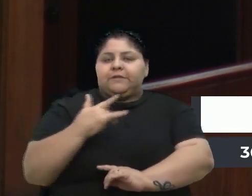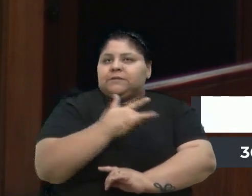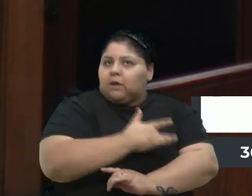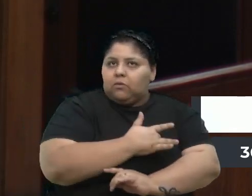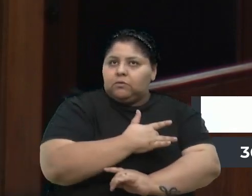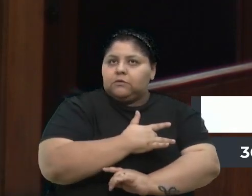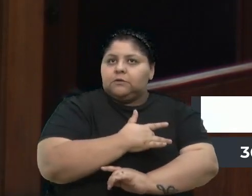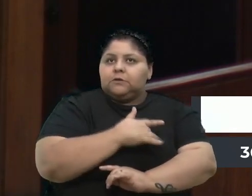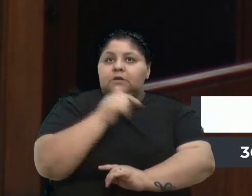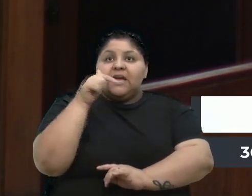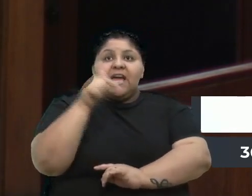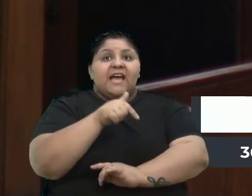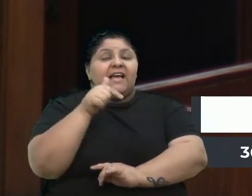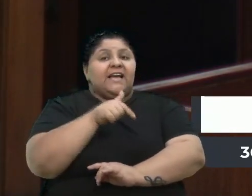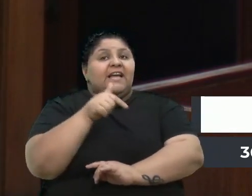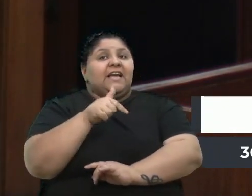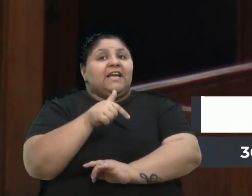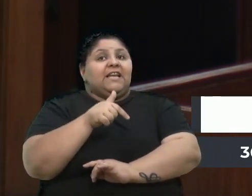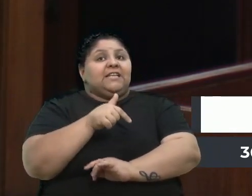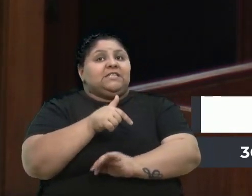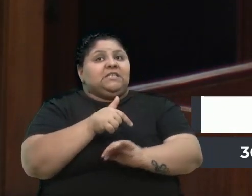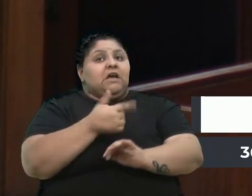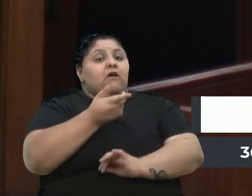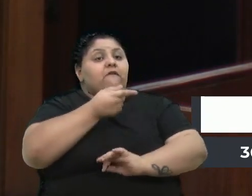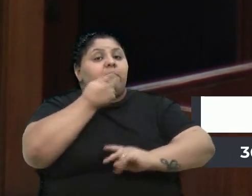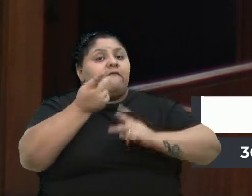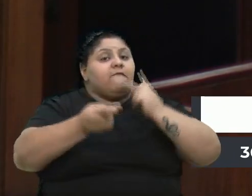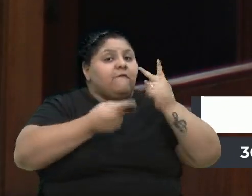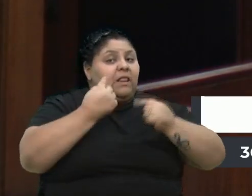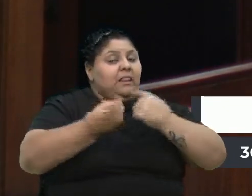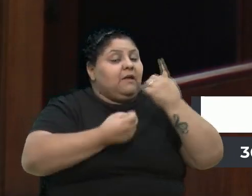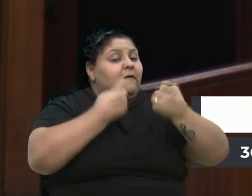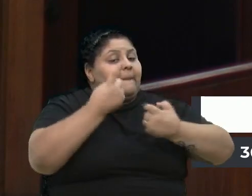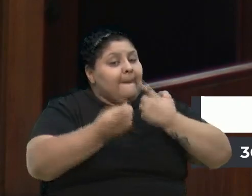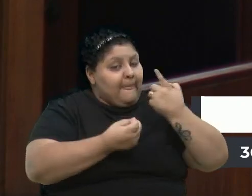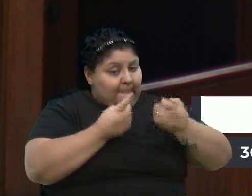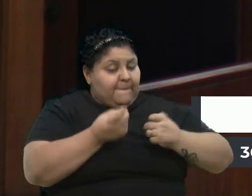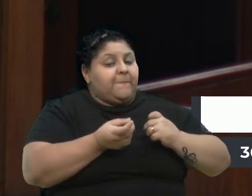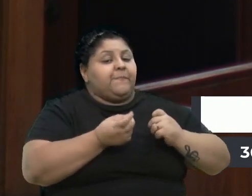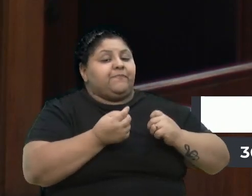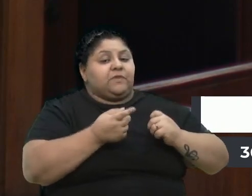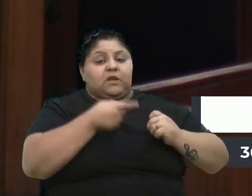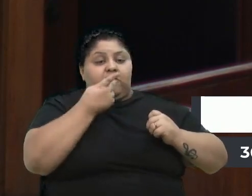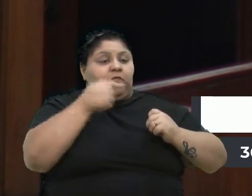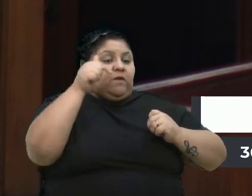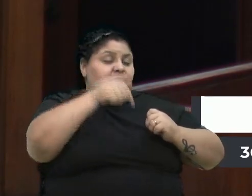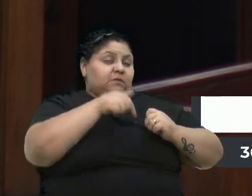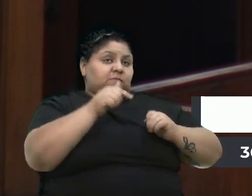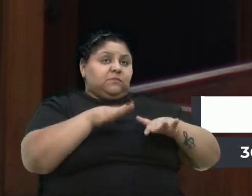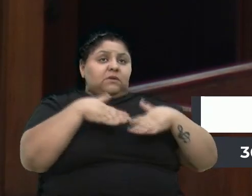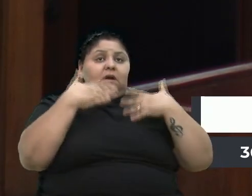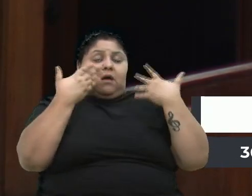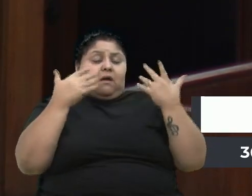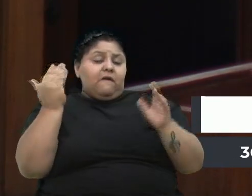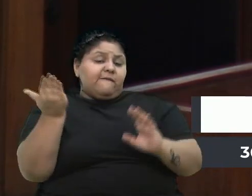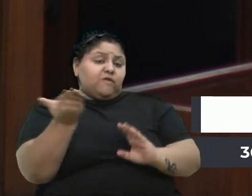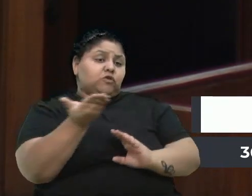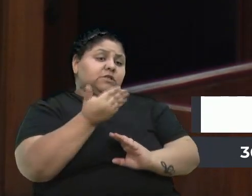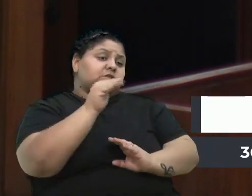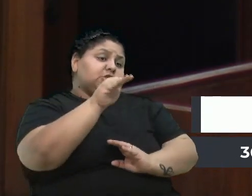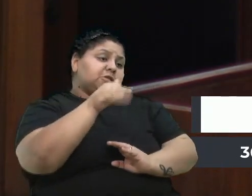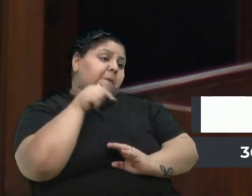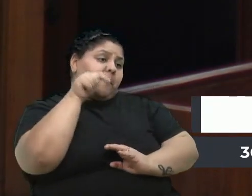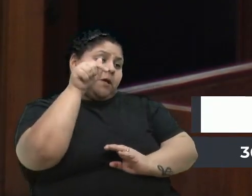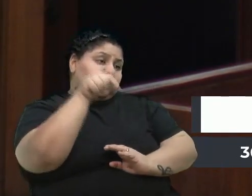Essa pecha, essa narrativa que às vezes alguns depoentes vêm aqui, vocês estão me chamando